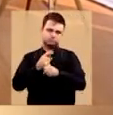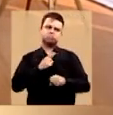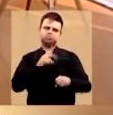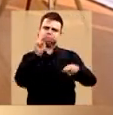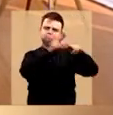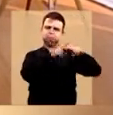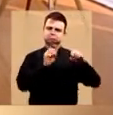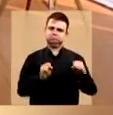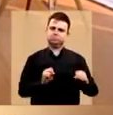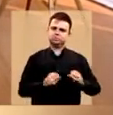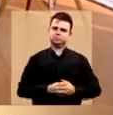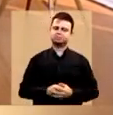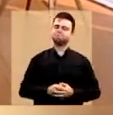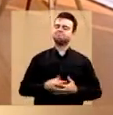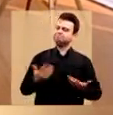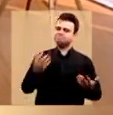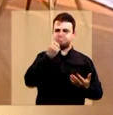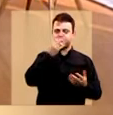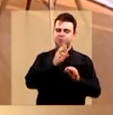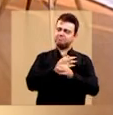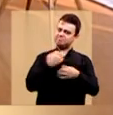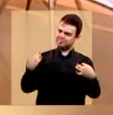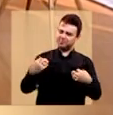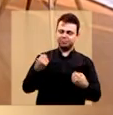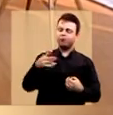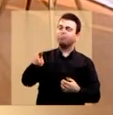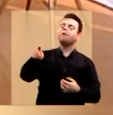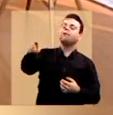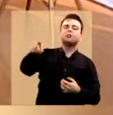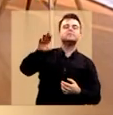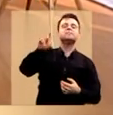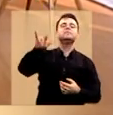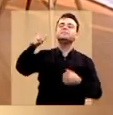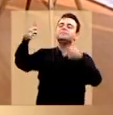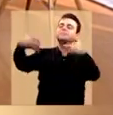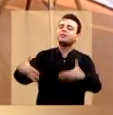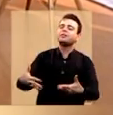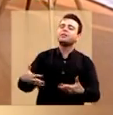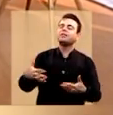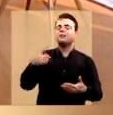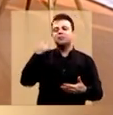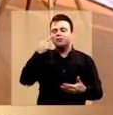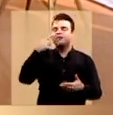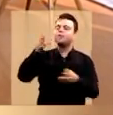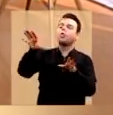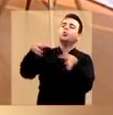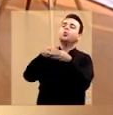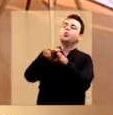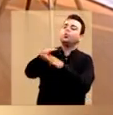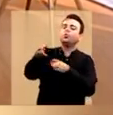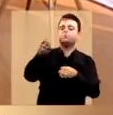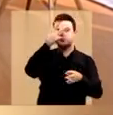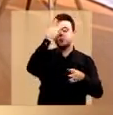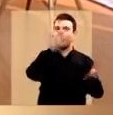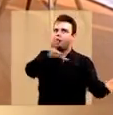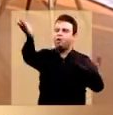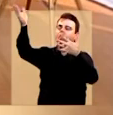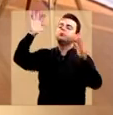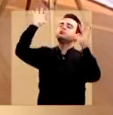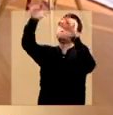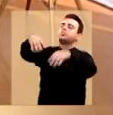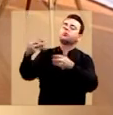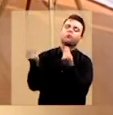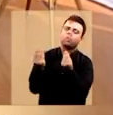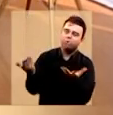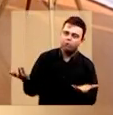Perfeito. Cecília, quer deixar? A gente já falou um pouquinho sobre o conselho, queria que você deixasse um convite para a comunidade. O conselho está de portas